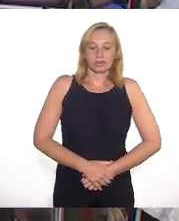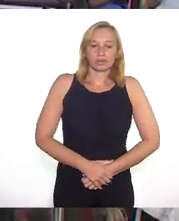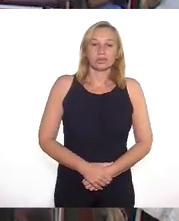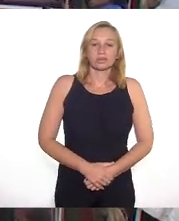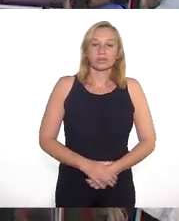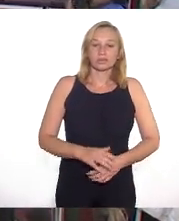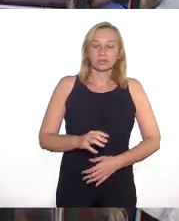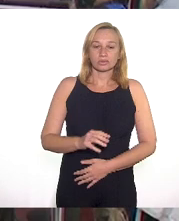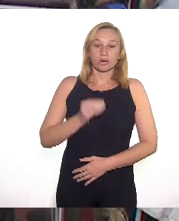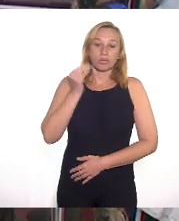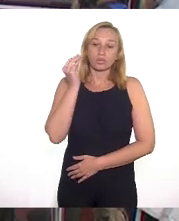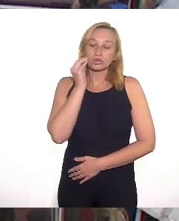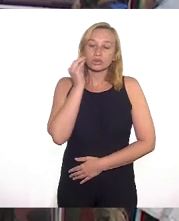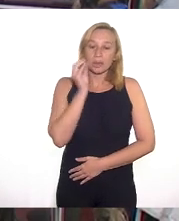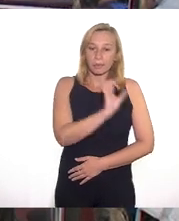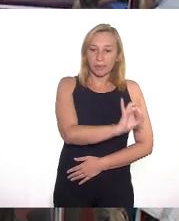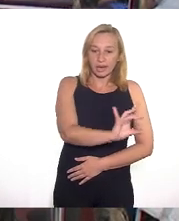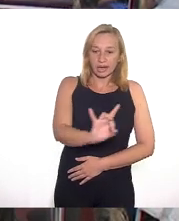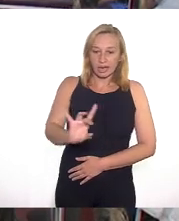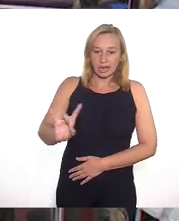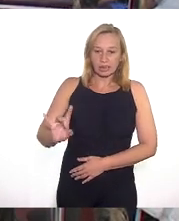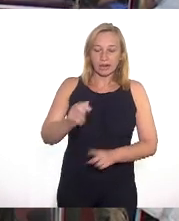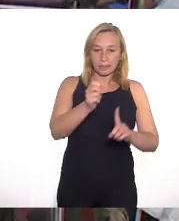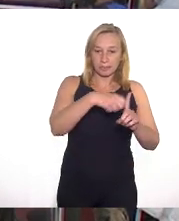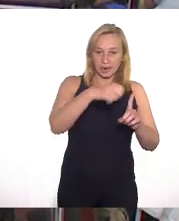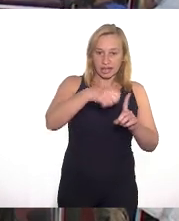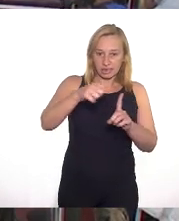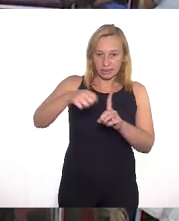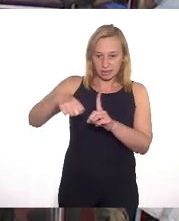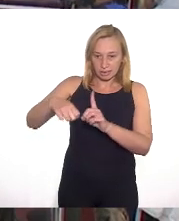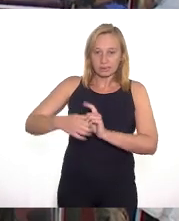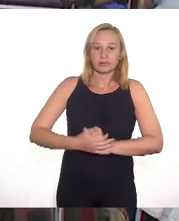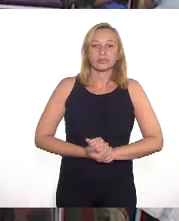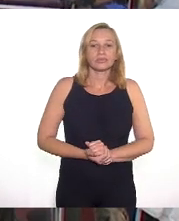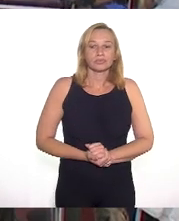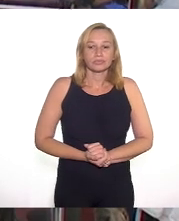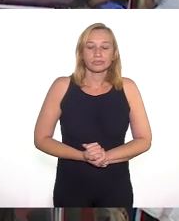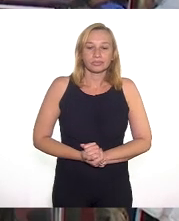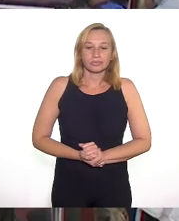de oportunidade para cada mês, se novas